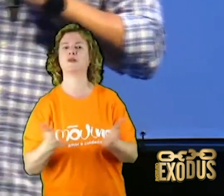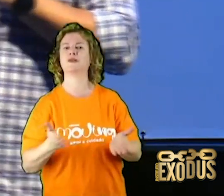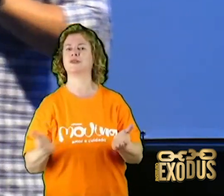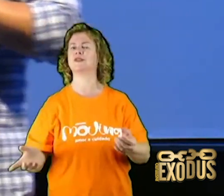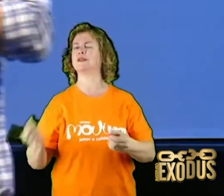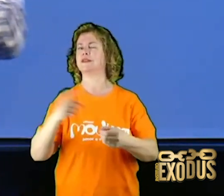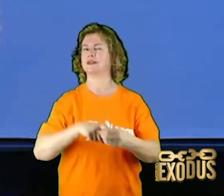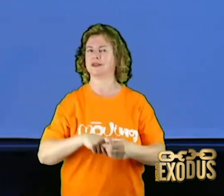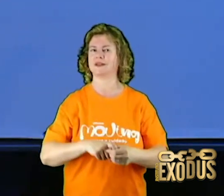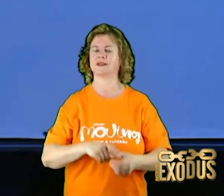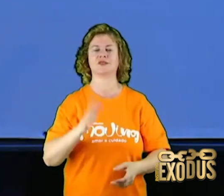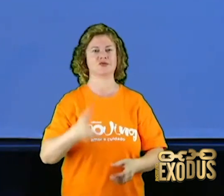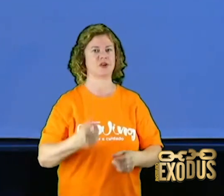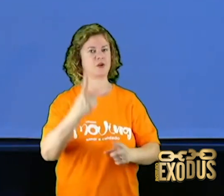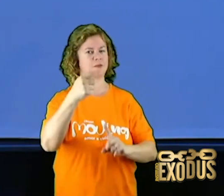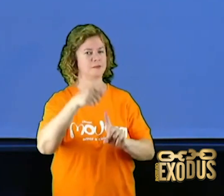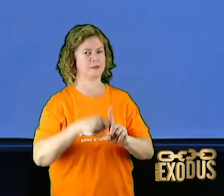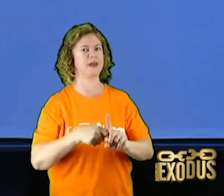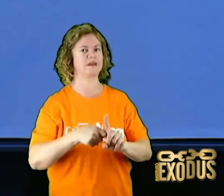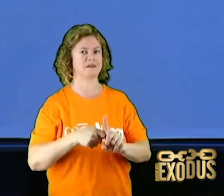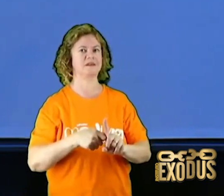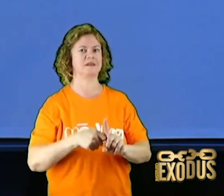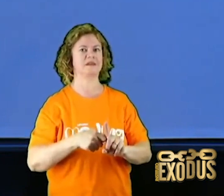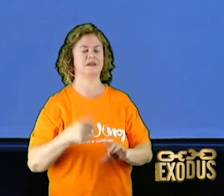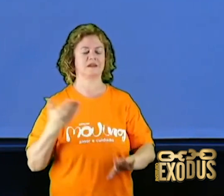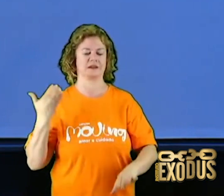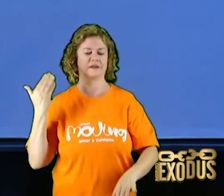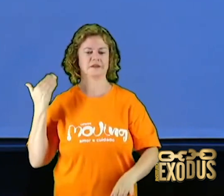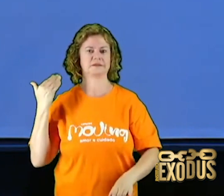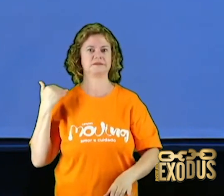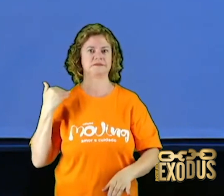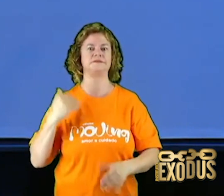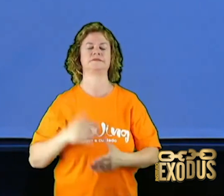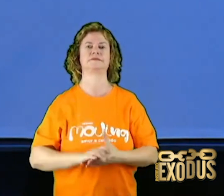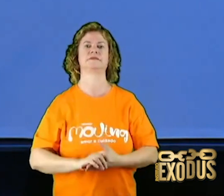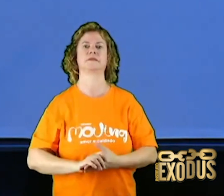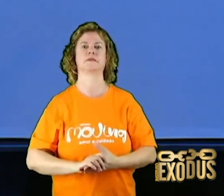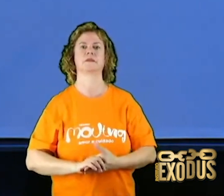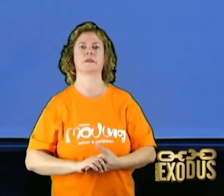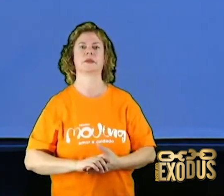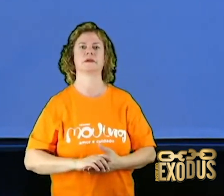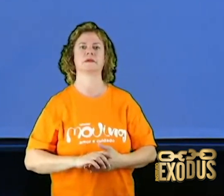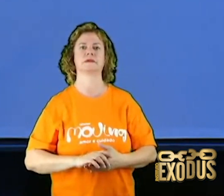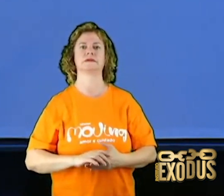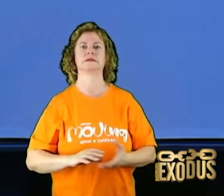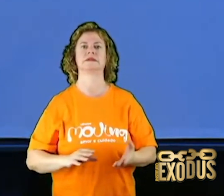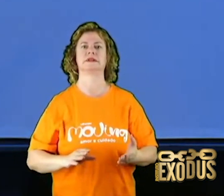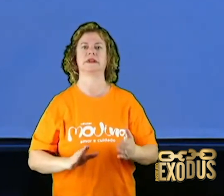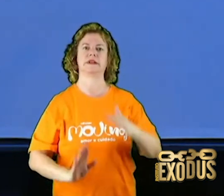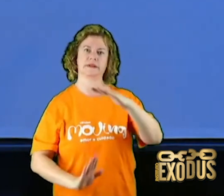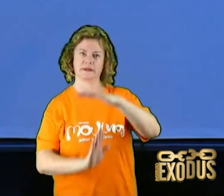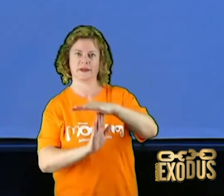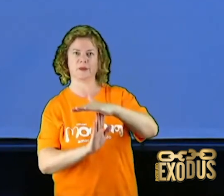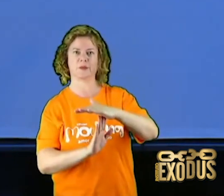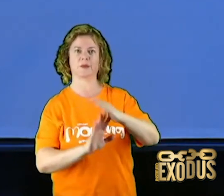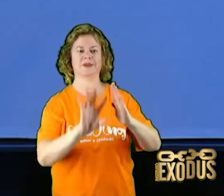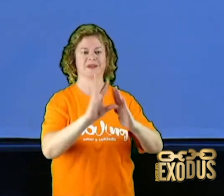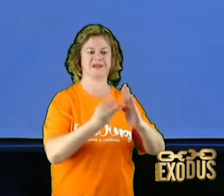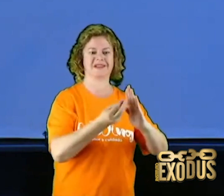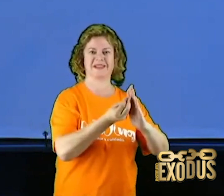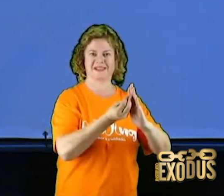pouquinho de licença. Mas a partir de hoje, as células de Bom Retiro